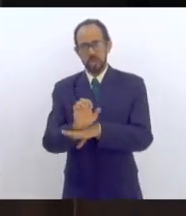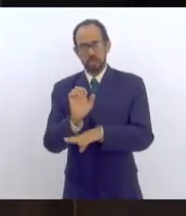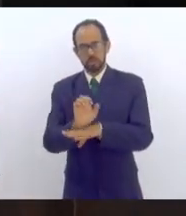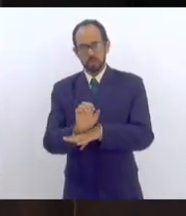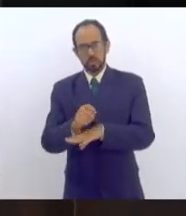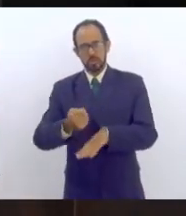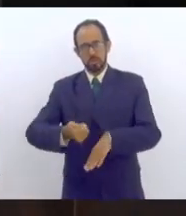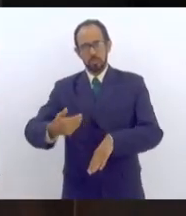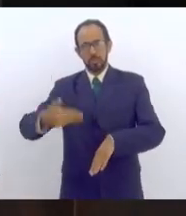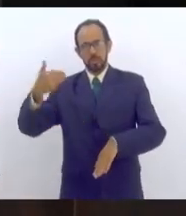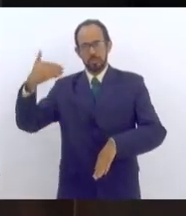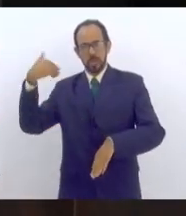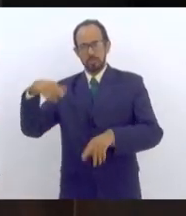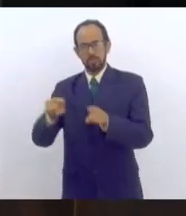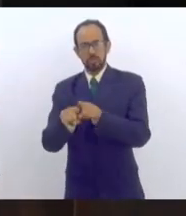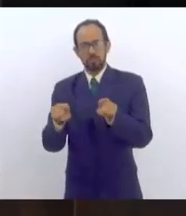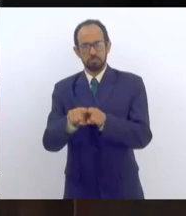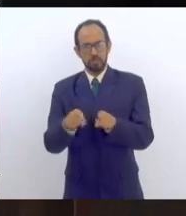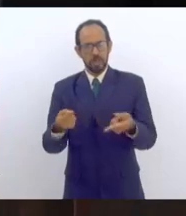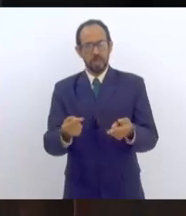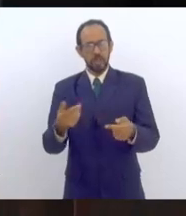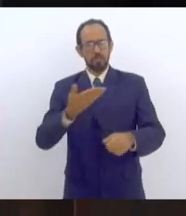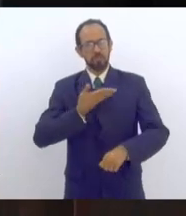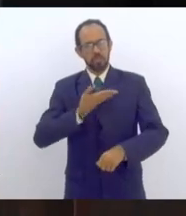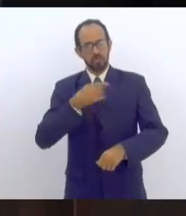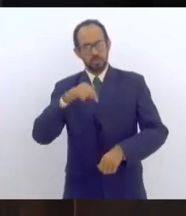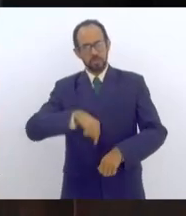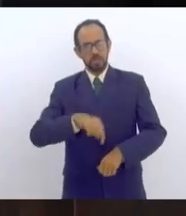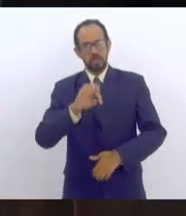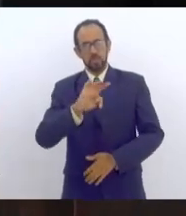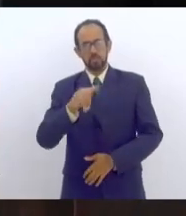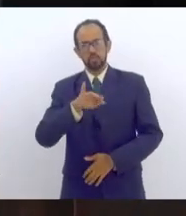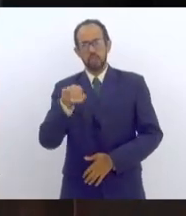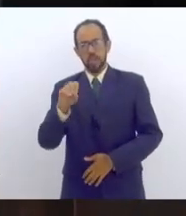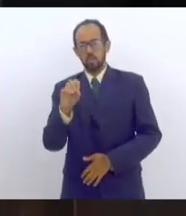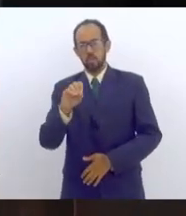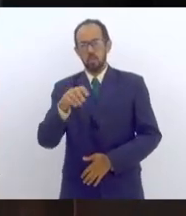pouco tempo, companheiro dessa casa, nosso amigo Tiago Pampolha.